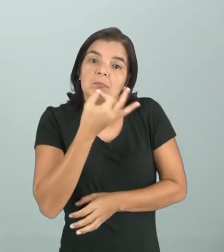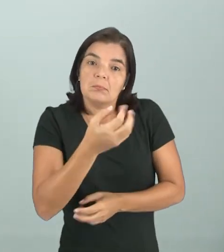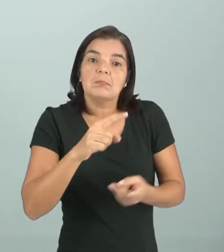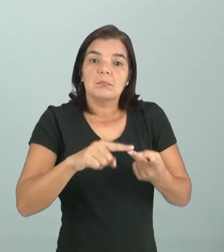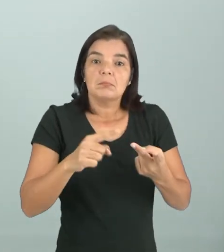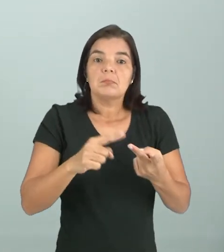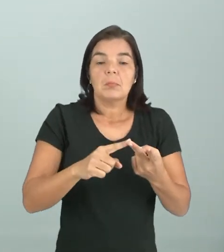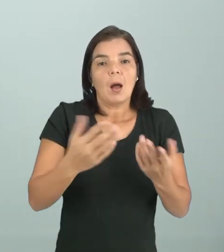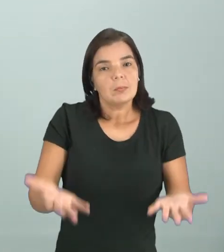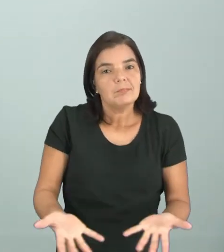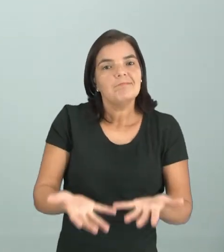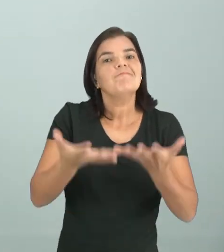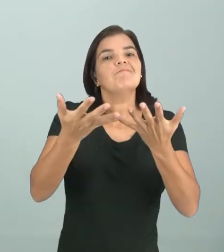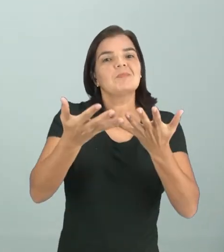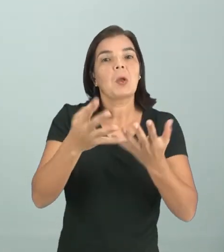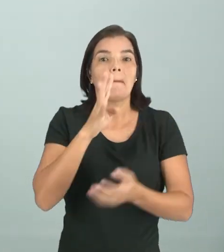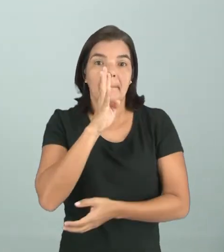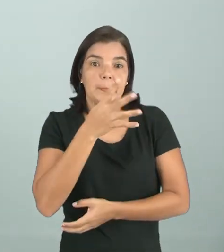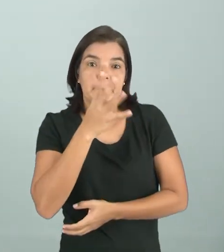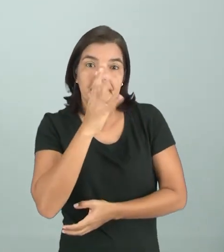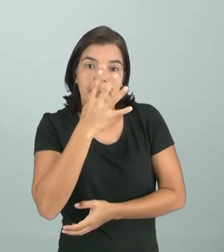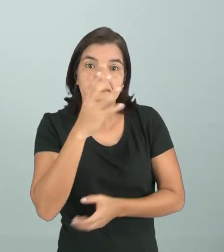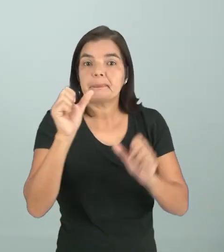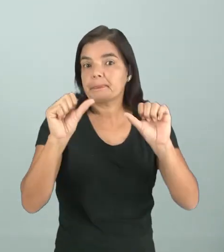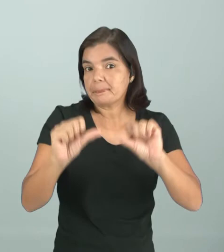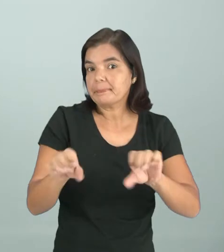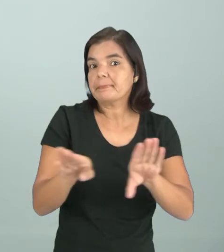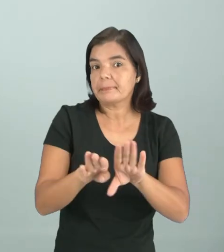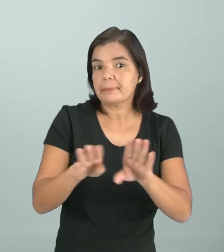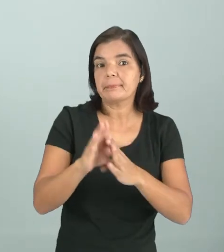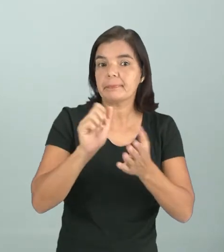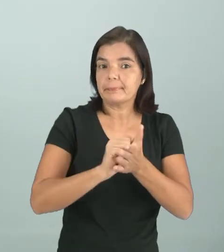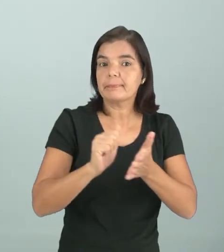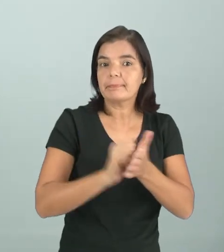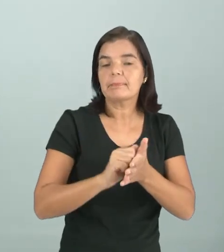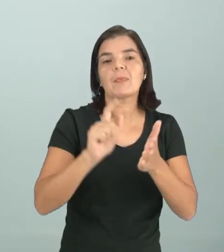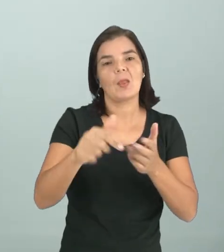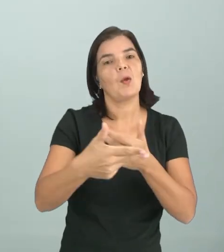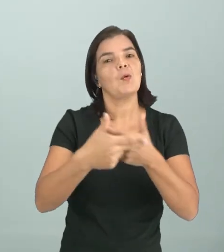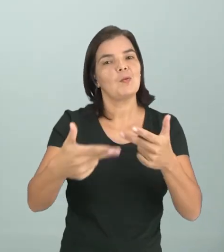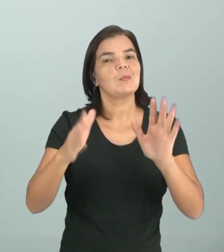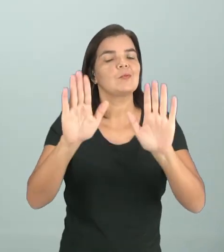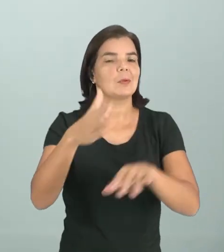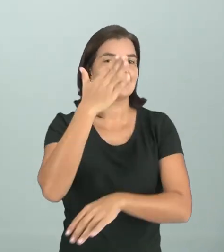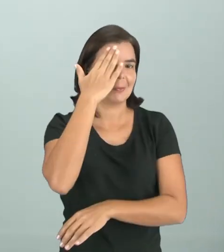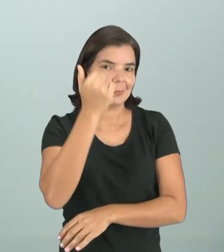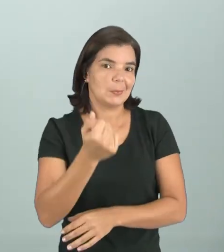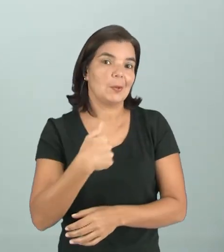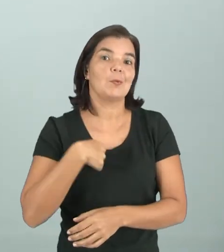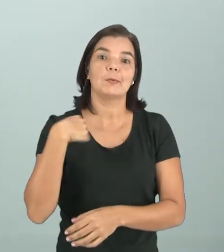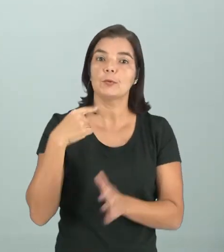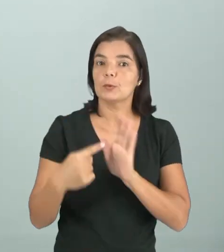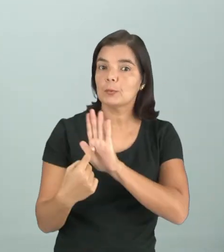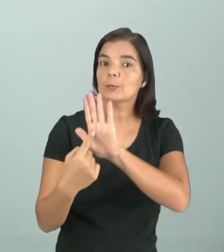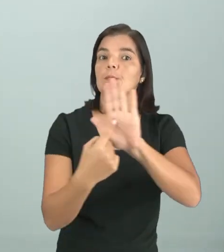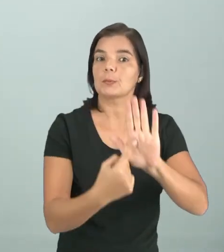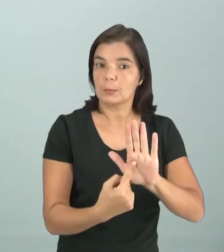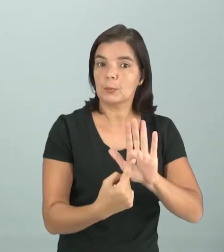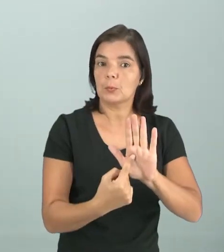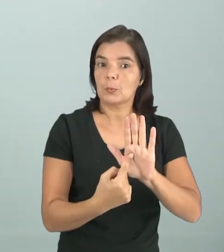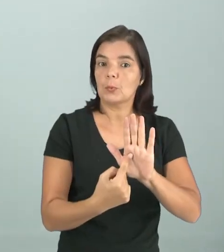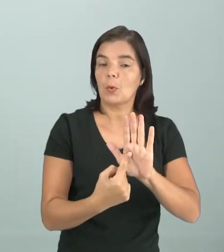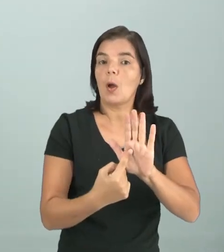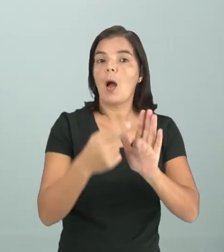para tecer elogios, para fazer as críticas daquilo que nós produzimos. Então, é algo que nós já devemos saber. Quando nós publicamos,